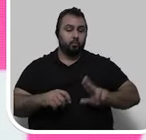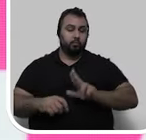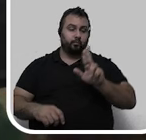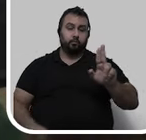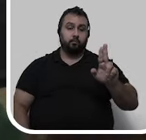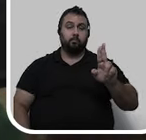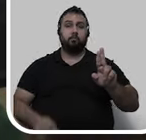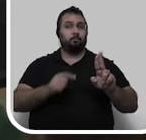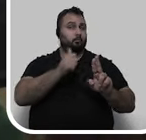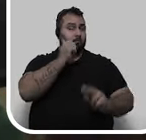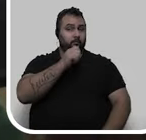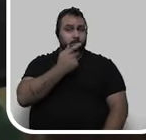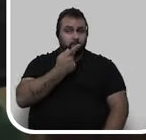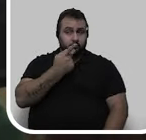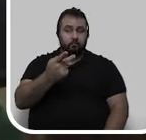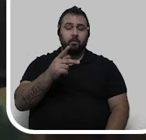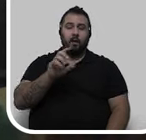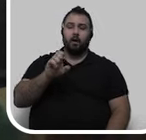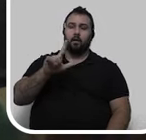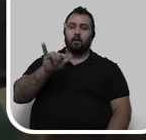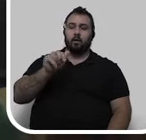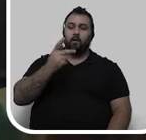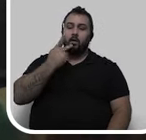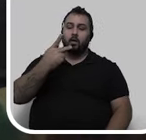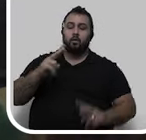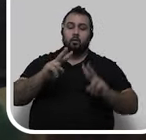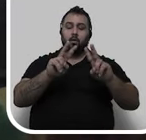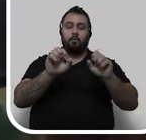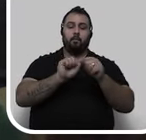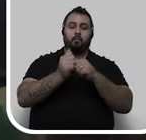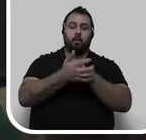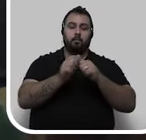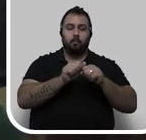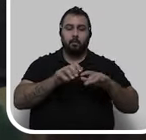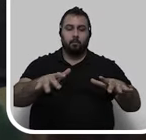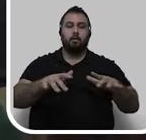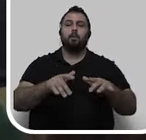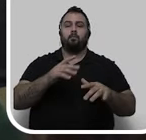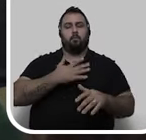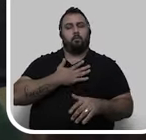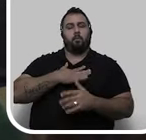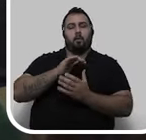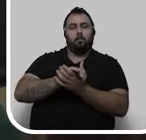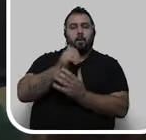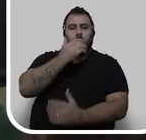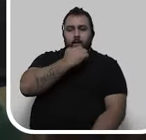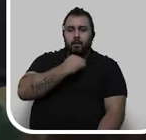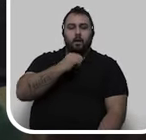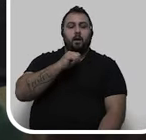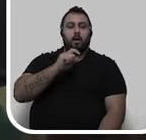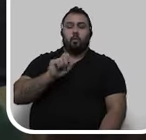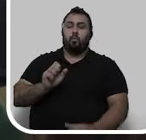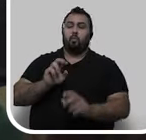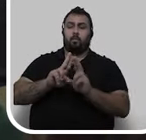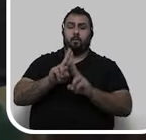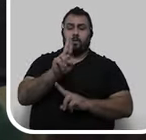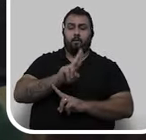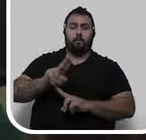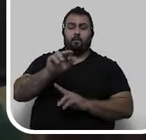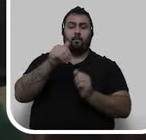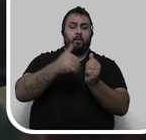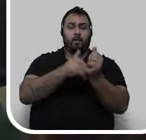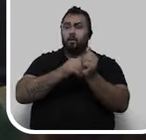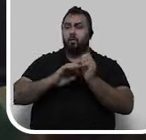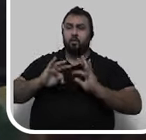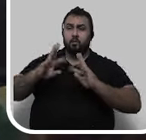comentaram, foi a Eli que falou sobre a pandemia, né? Não, meu marido foi hackeado assim. Ele usava a mesma senha e entrava em tudo que ele tinha. Aí tinha coisa que